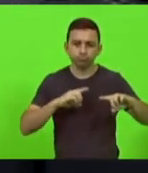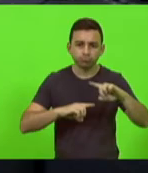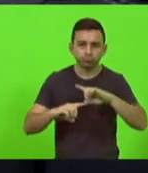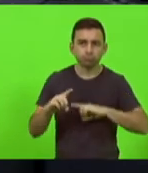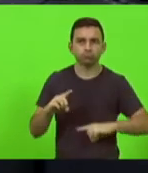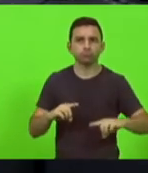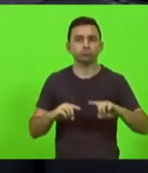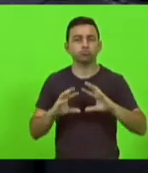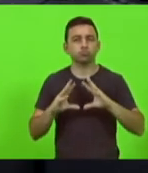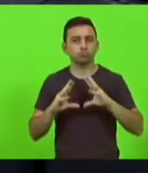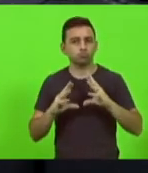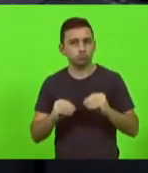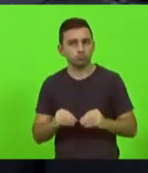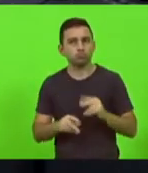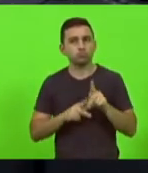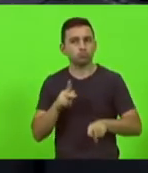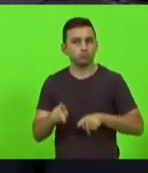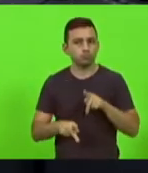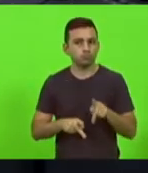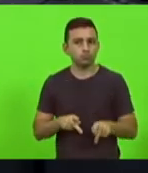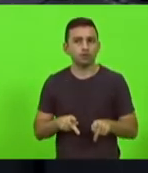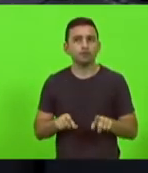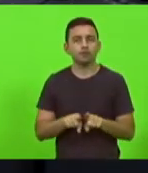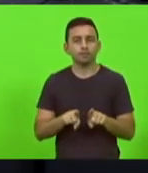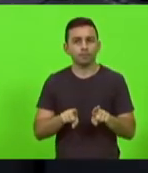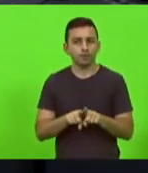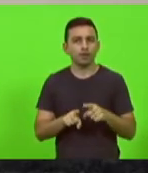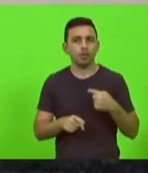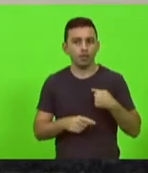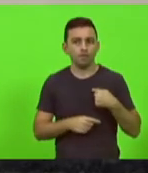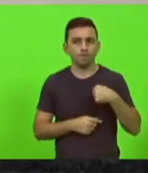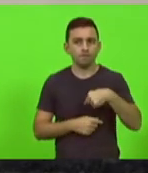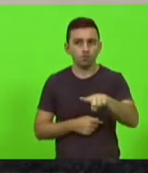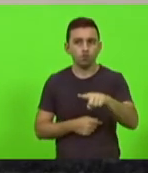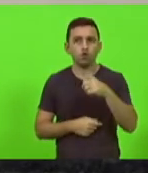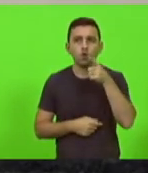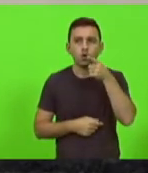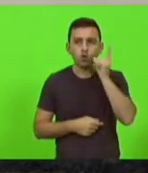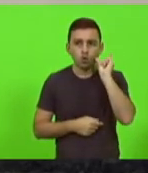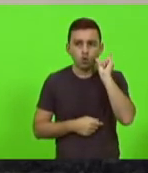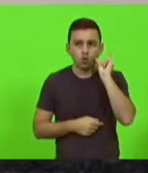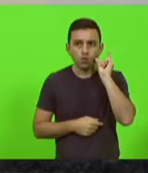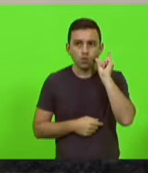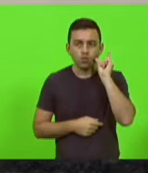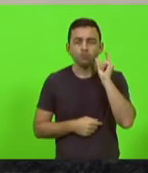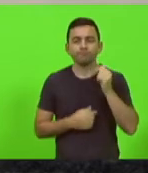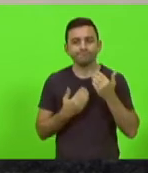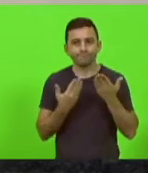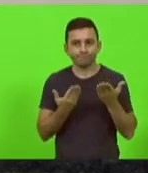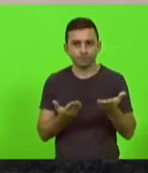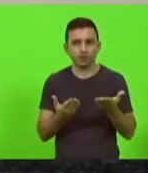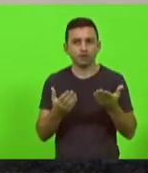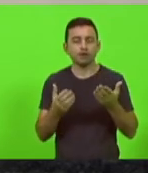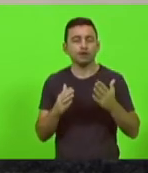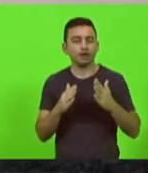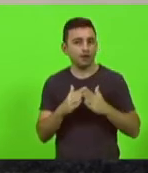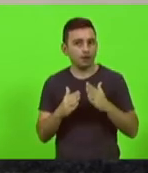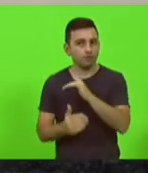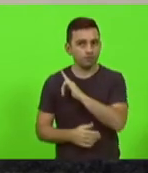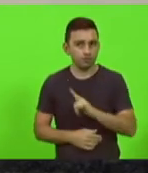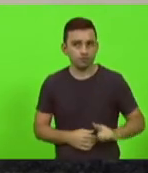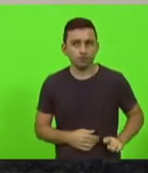da população. Estive também ontem na Casa da Agronômica, quando mais uma vez Vossa